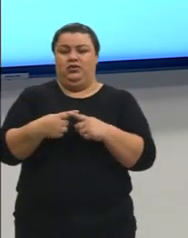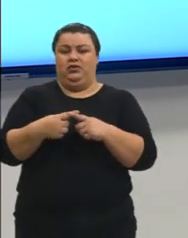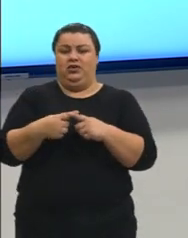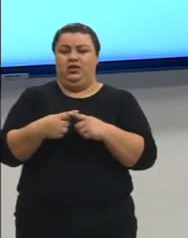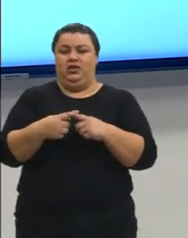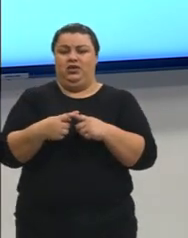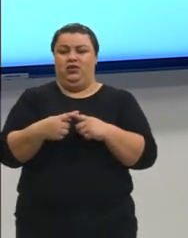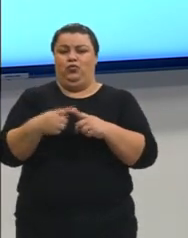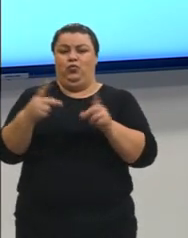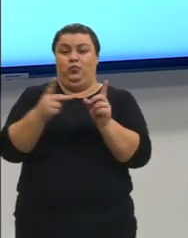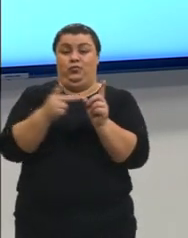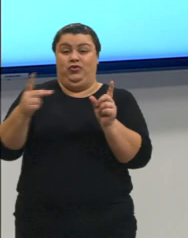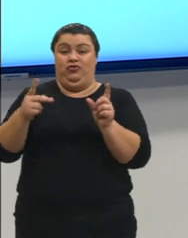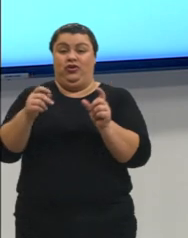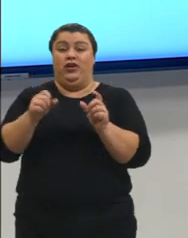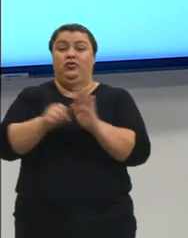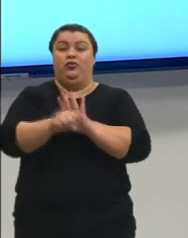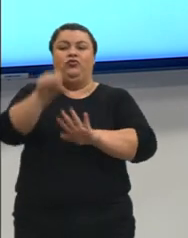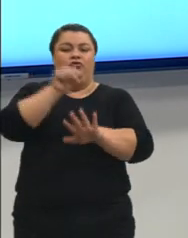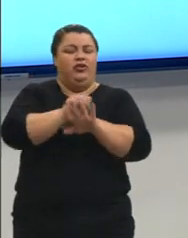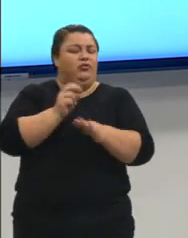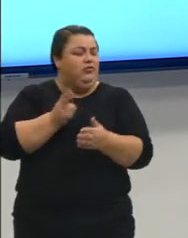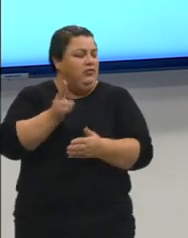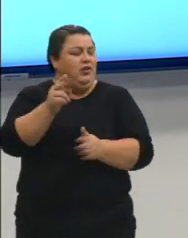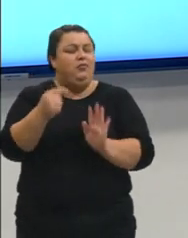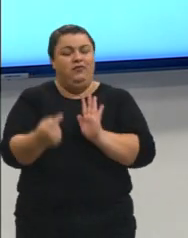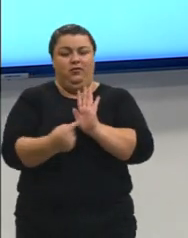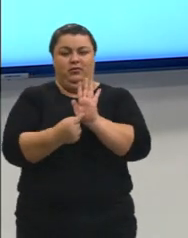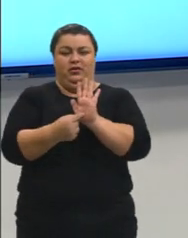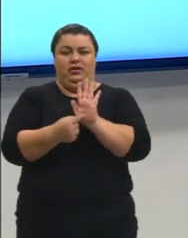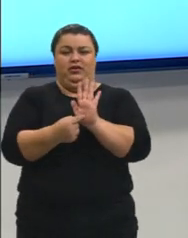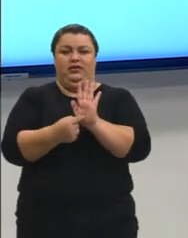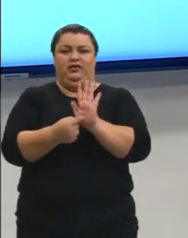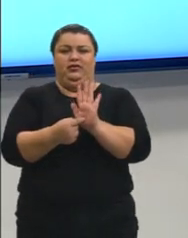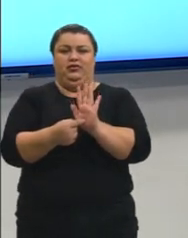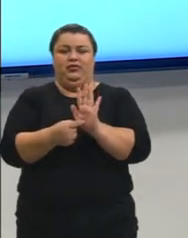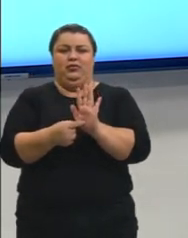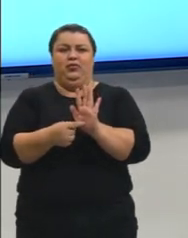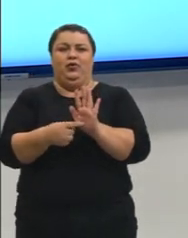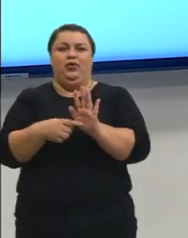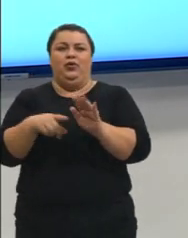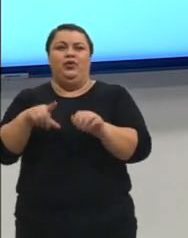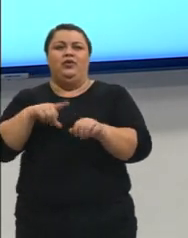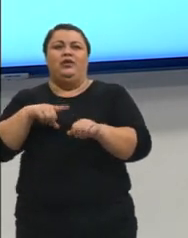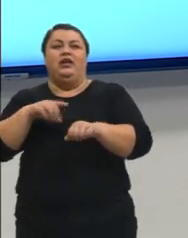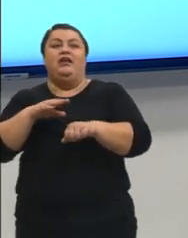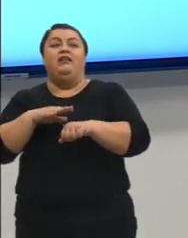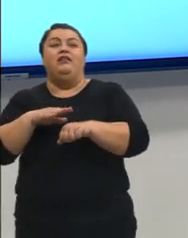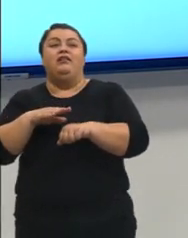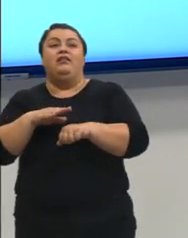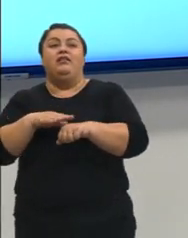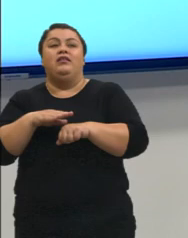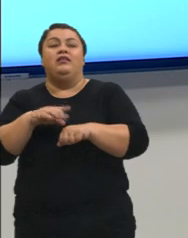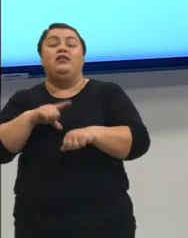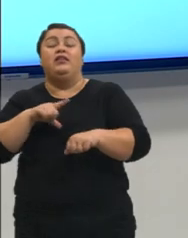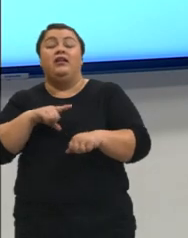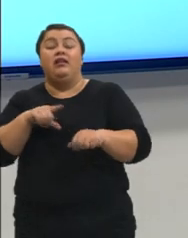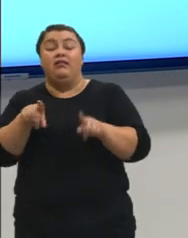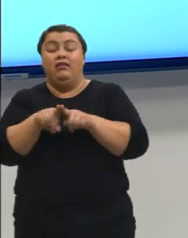sempre aparecem e além do objeto direto objeto indireto eu tenho o nosso complemento nominal